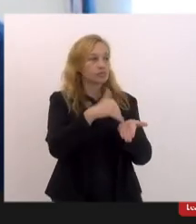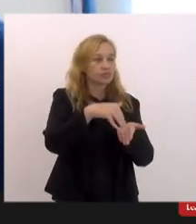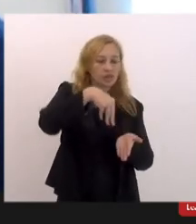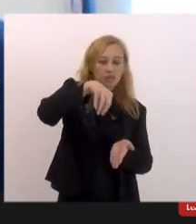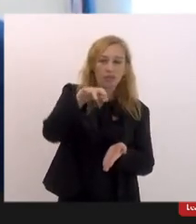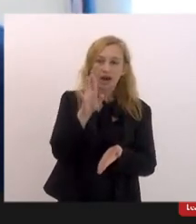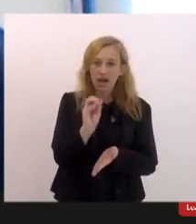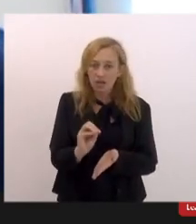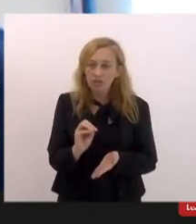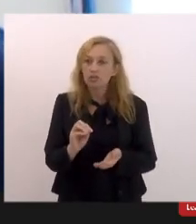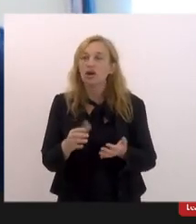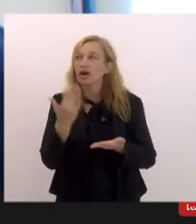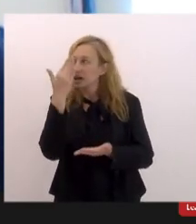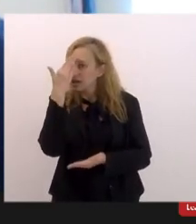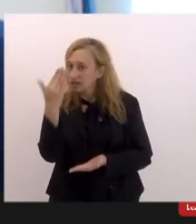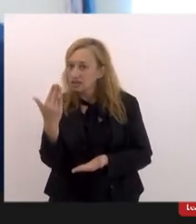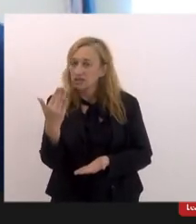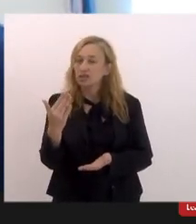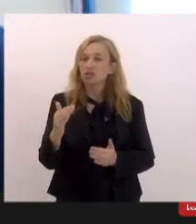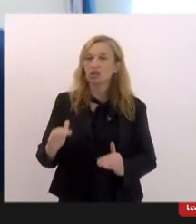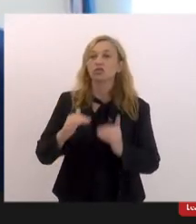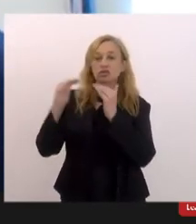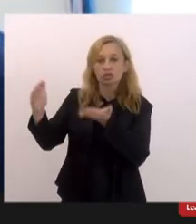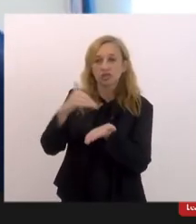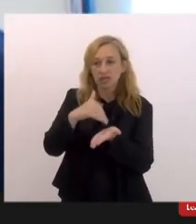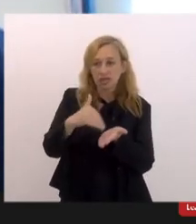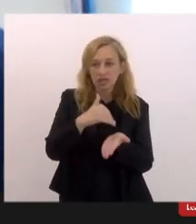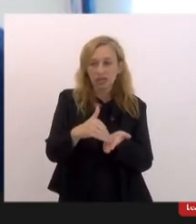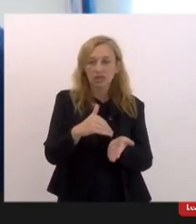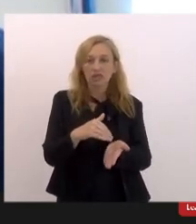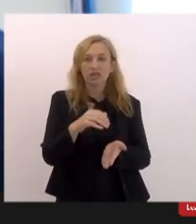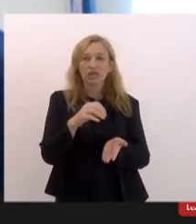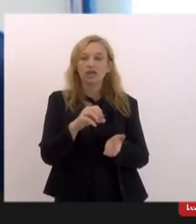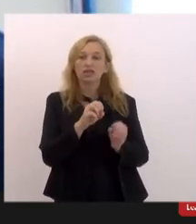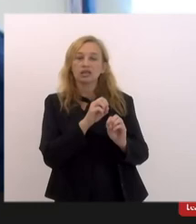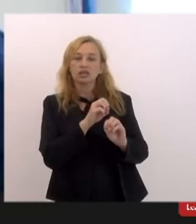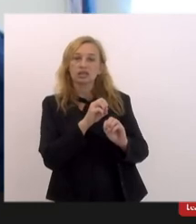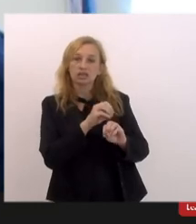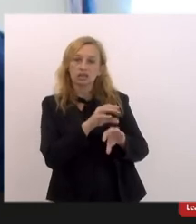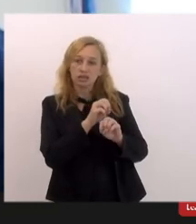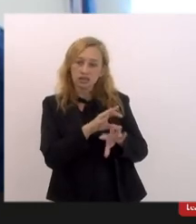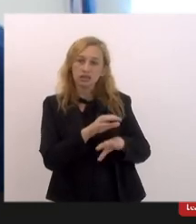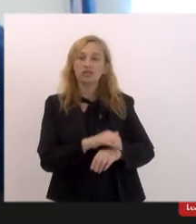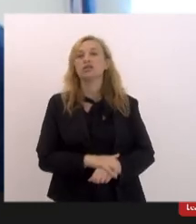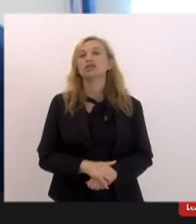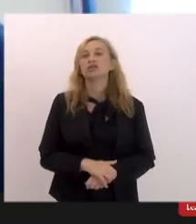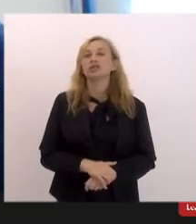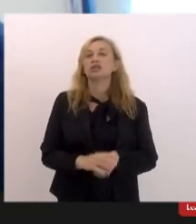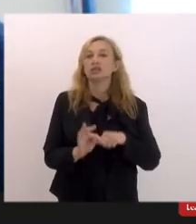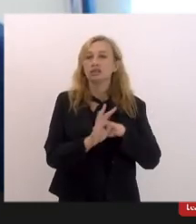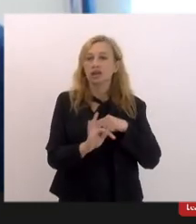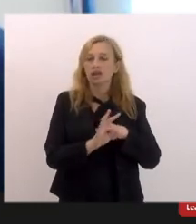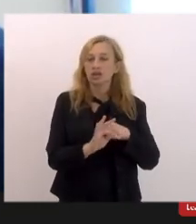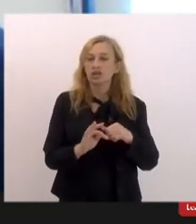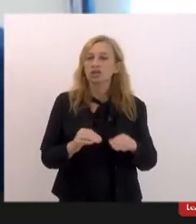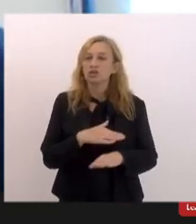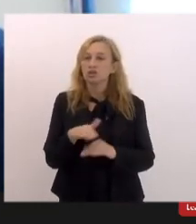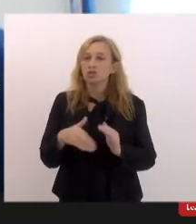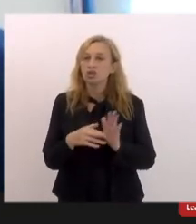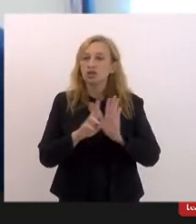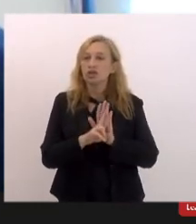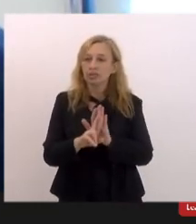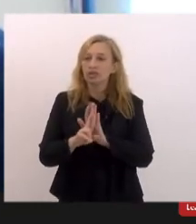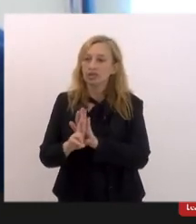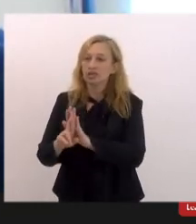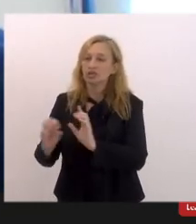Ribeiro, agradeço aos subsecretários da SEDUC que estão aqui conosco, a toda a equipe técnica, a todas as representações